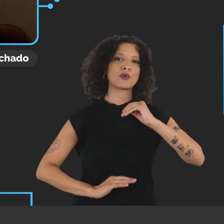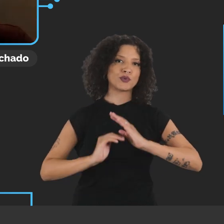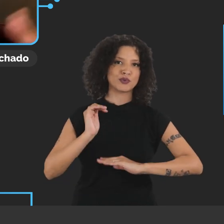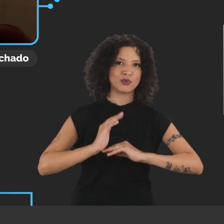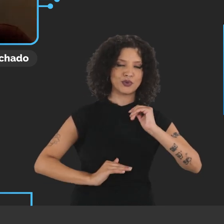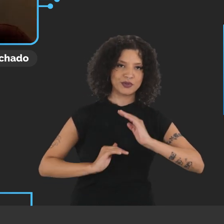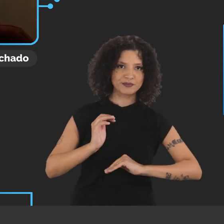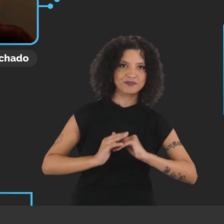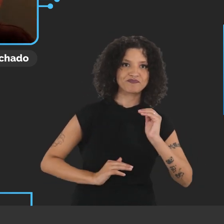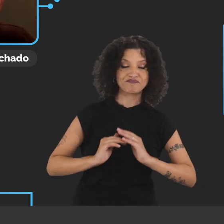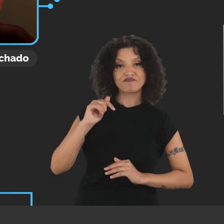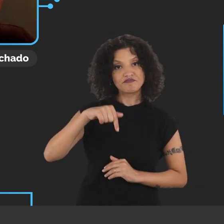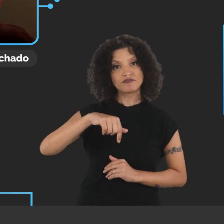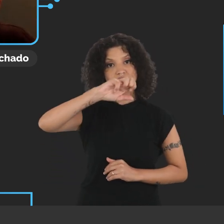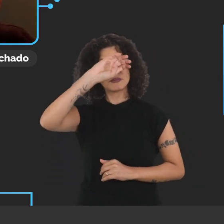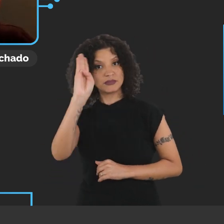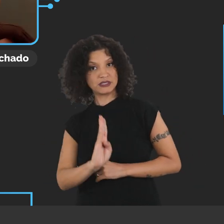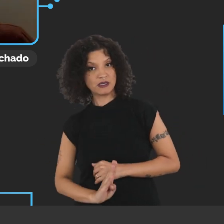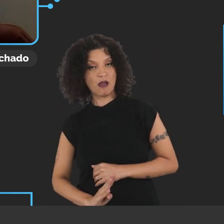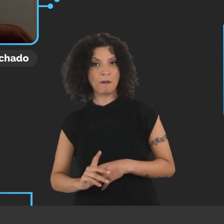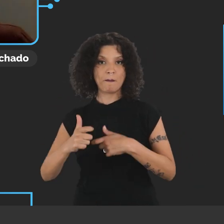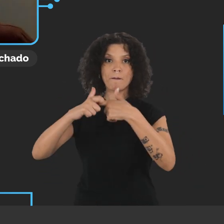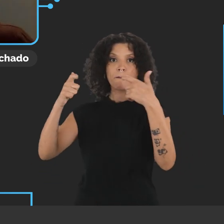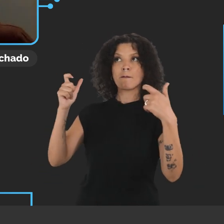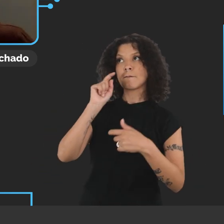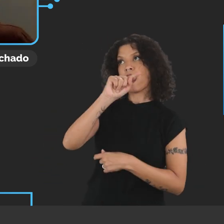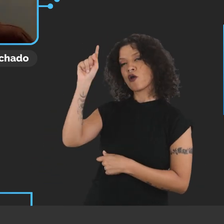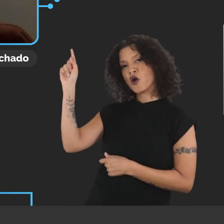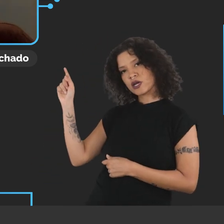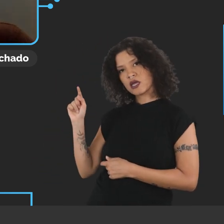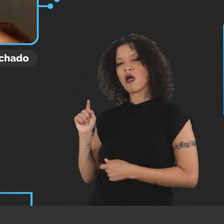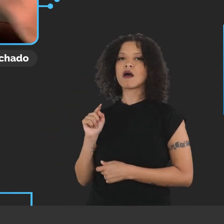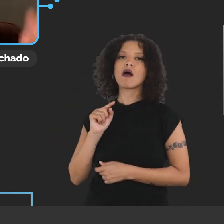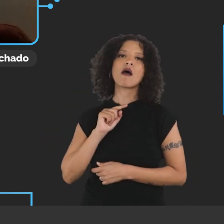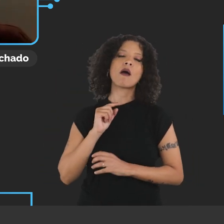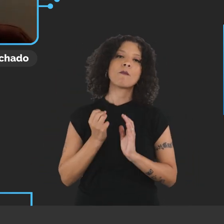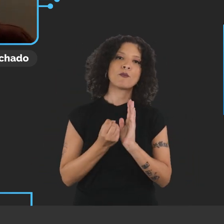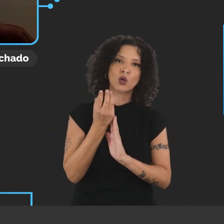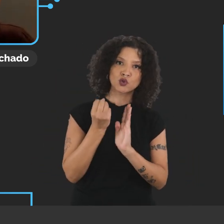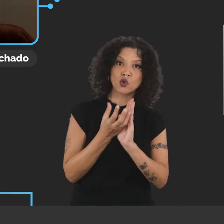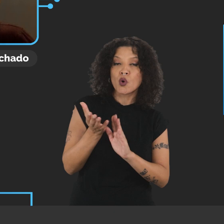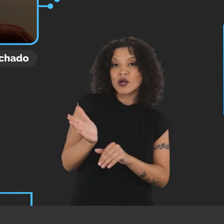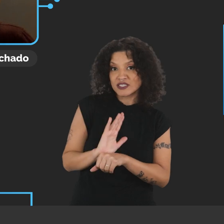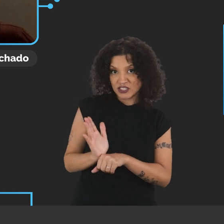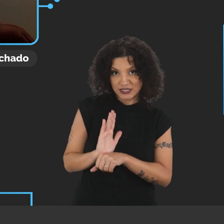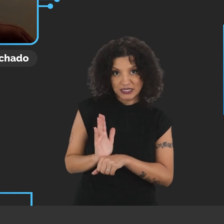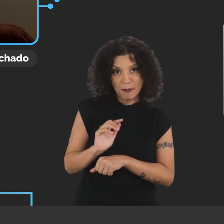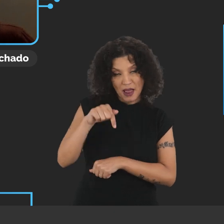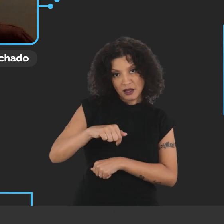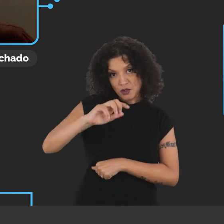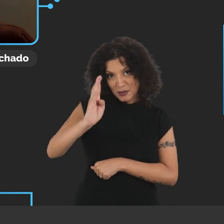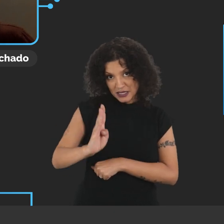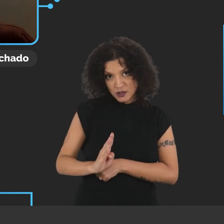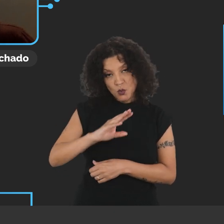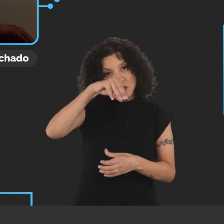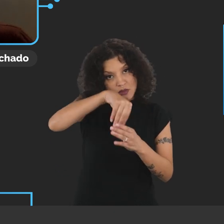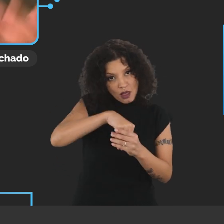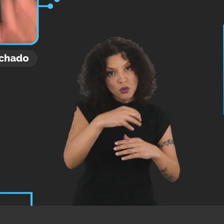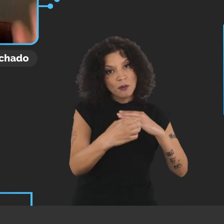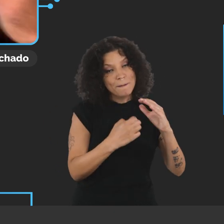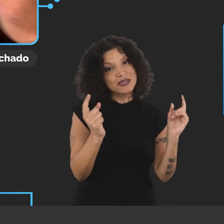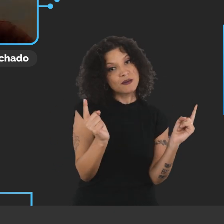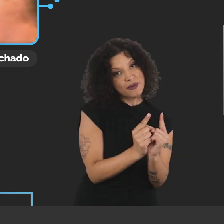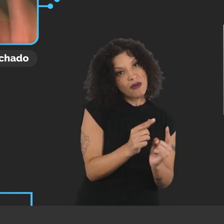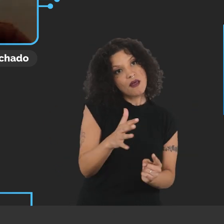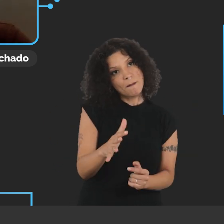mil produtoras hoje ativas no Brasil, a grande maioria dessas 5 mil produtoras audiovisuais no Brasil